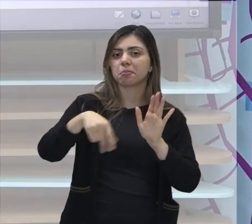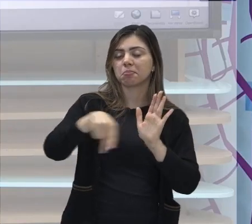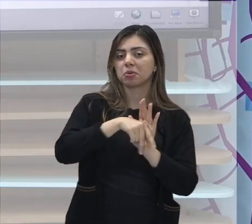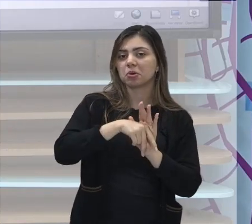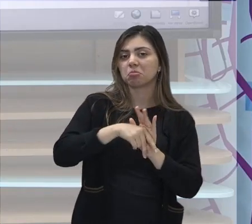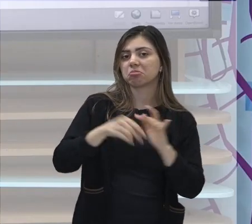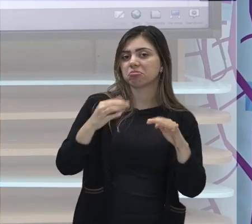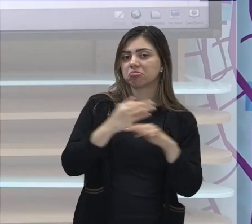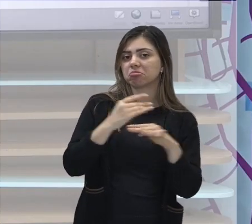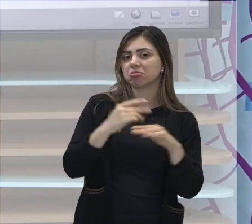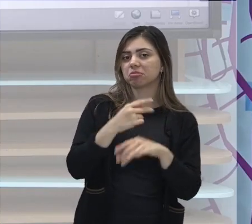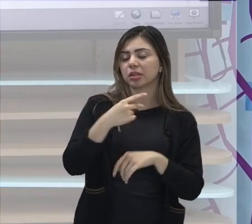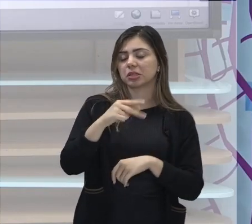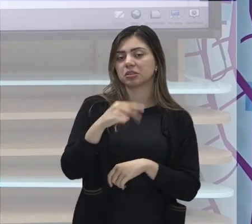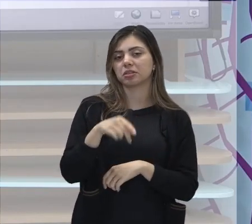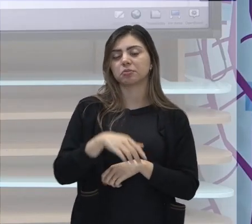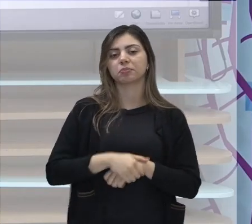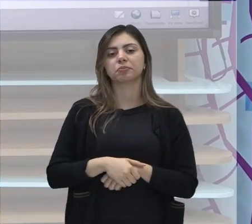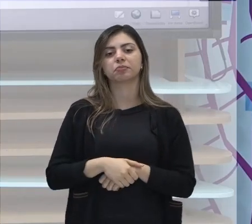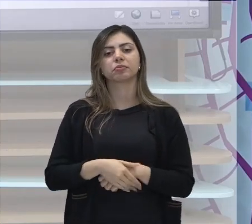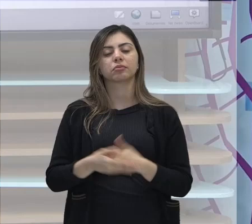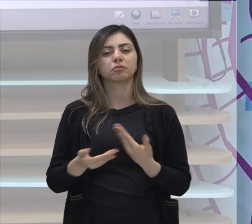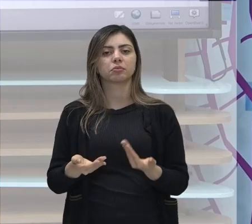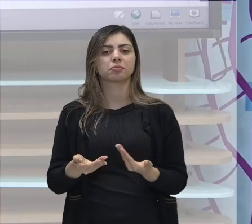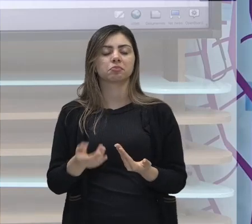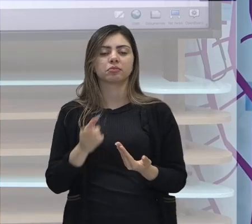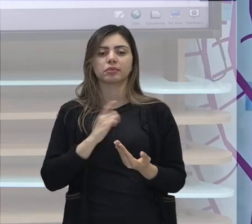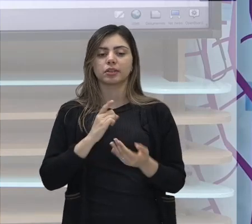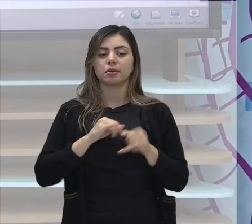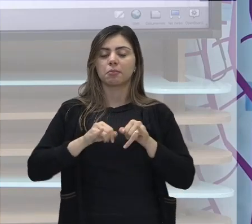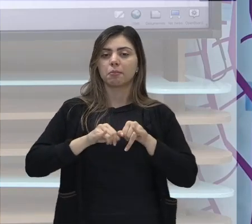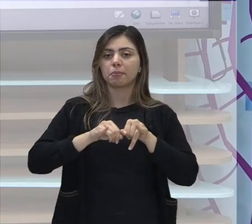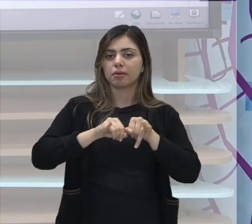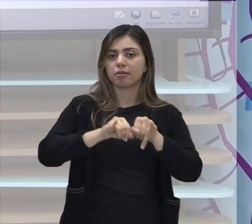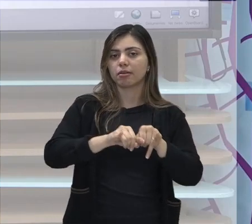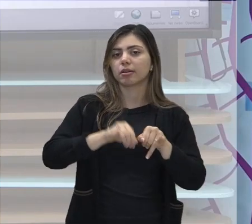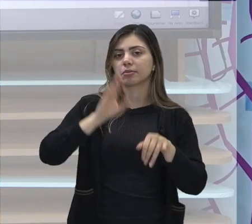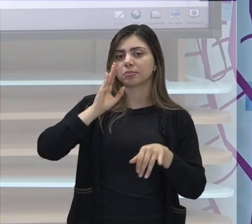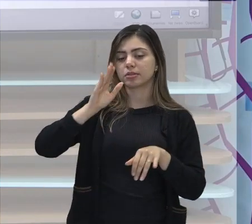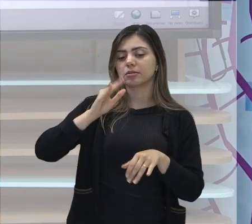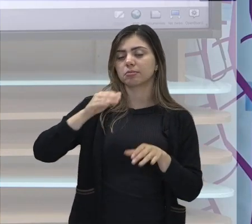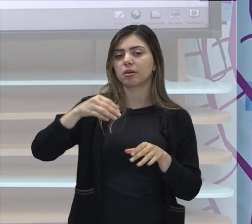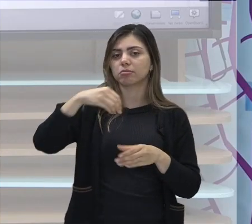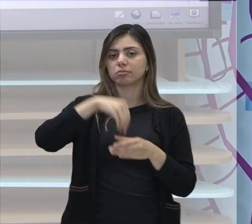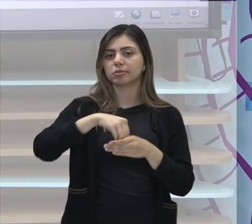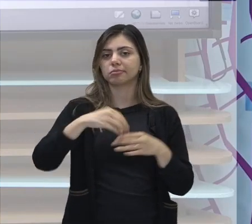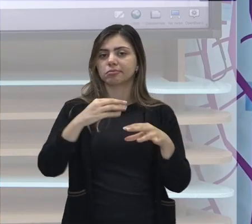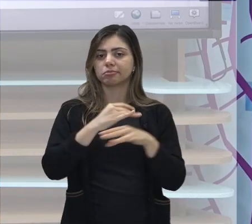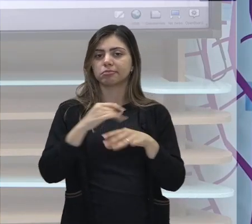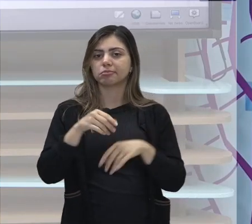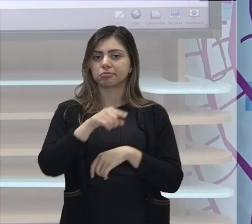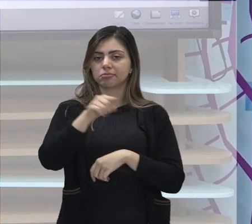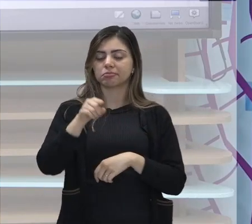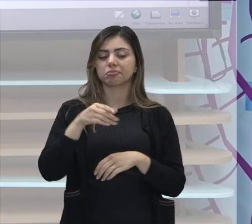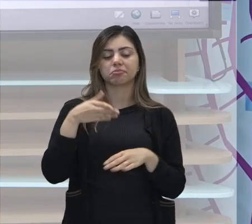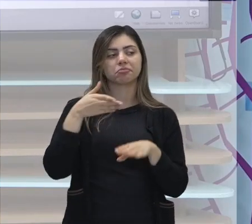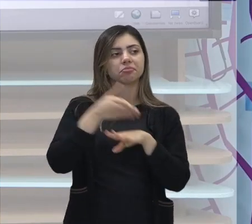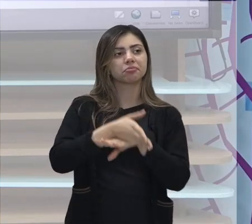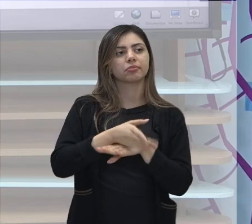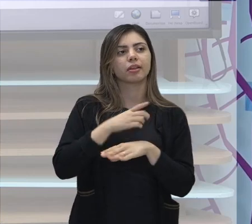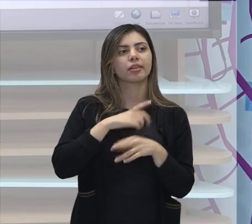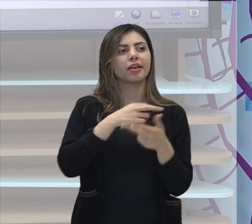né, ao mercado central ali, o principal mercado, você encontra